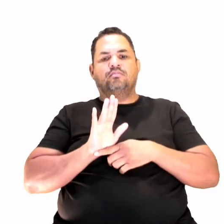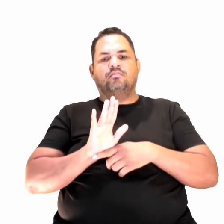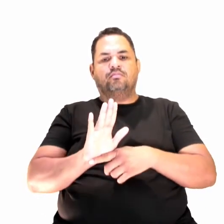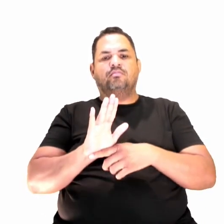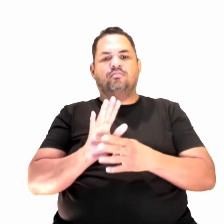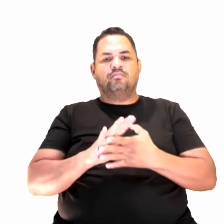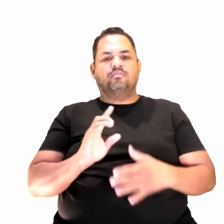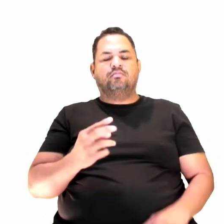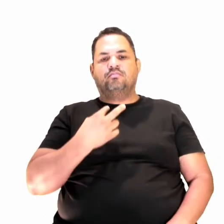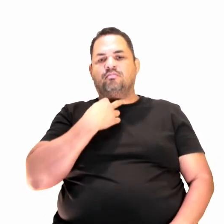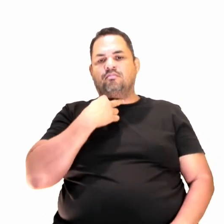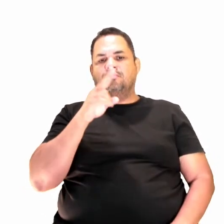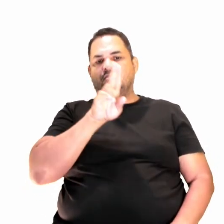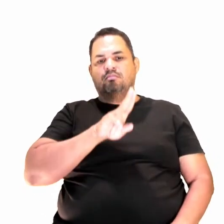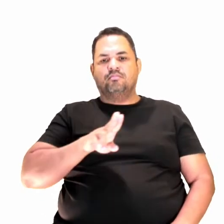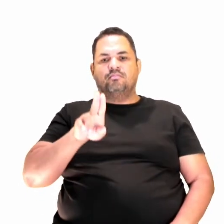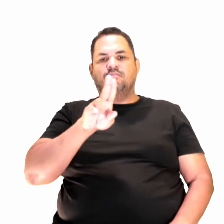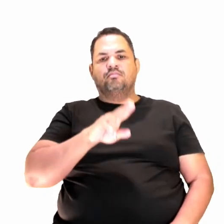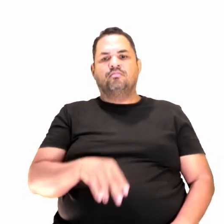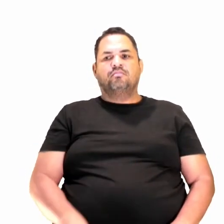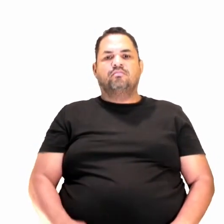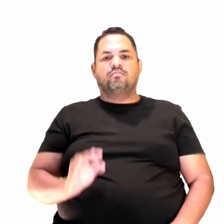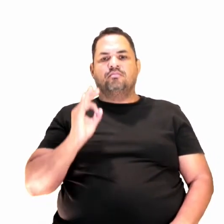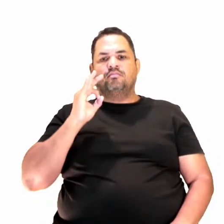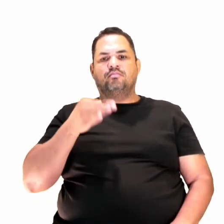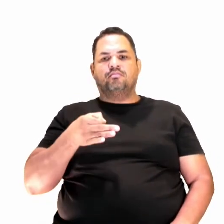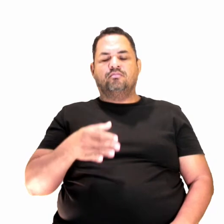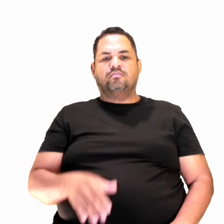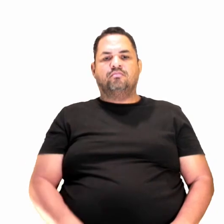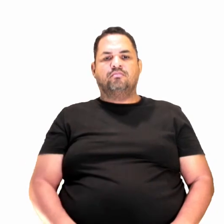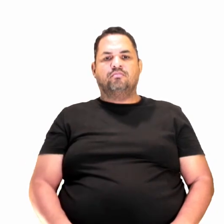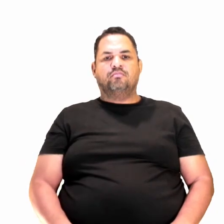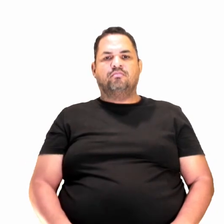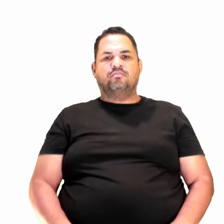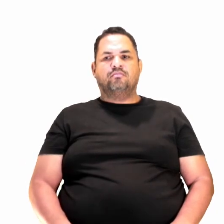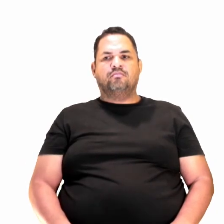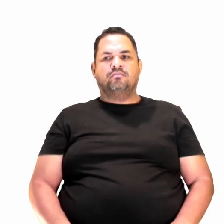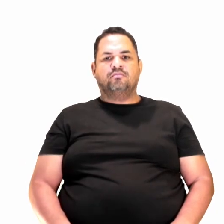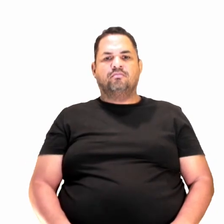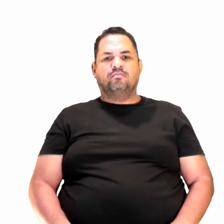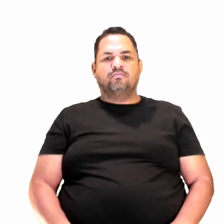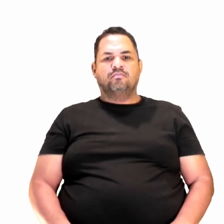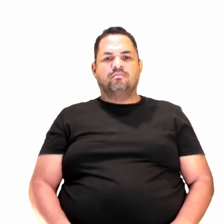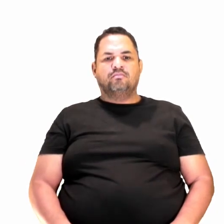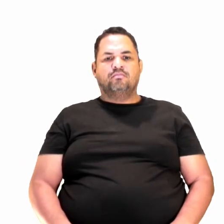aparência dele. Temos 3 opções aqui. He's tall and thin. Eu já vejo aqui, tall and